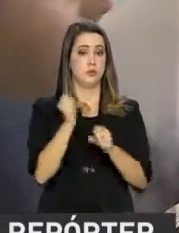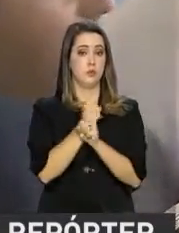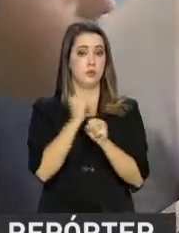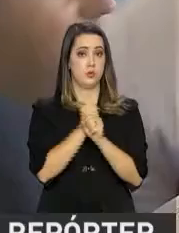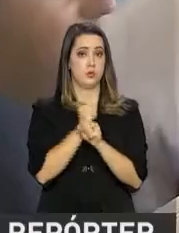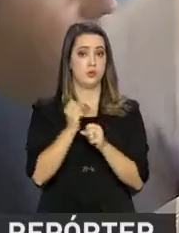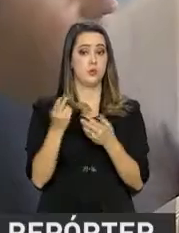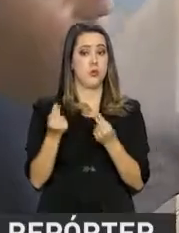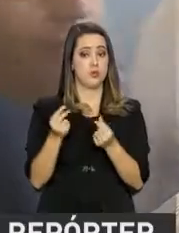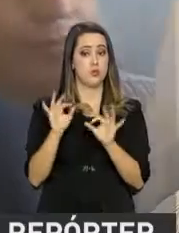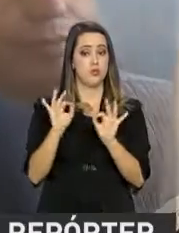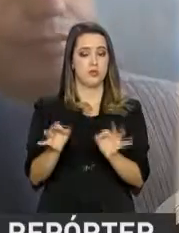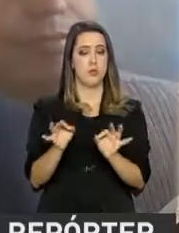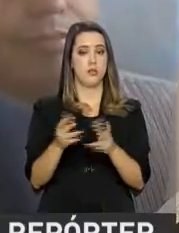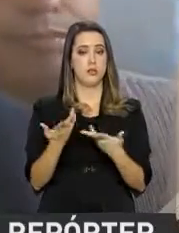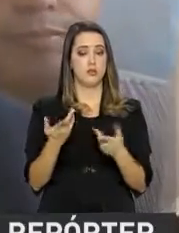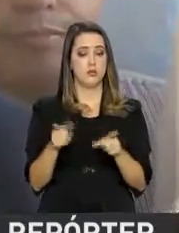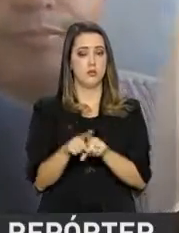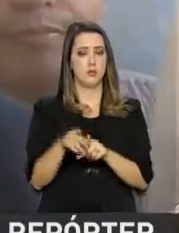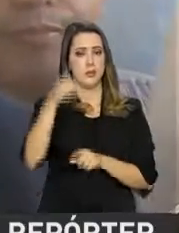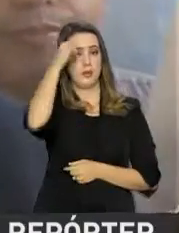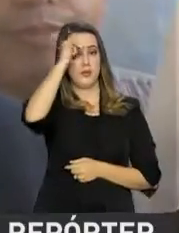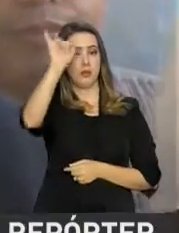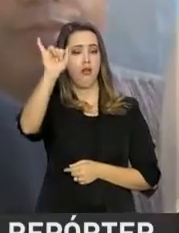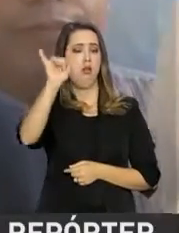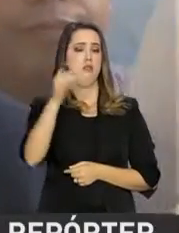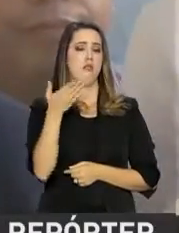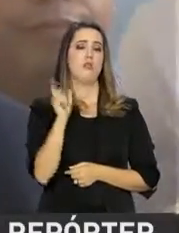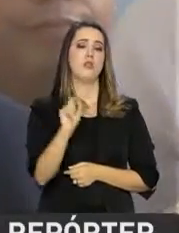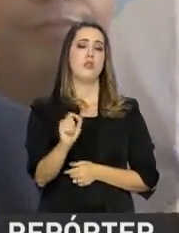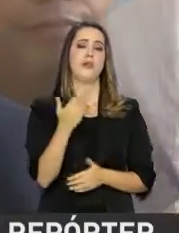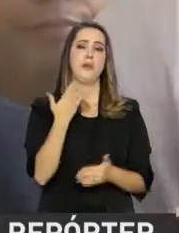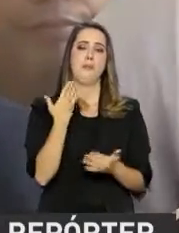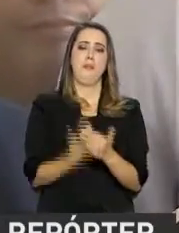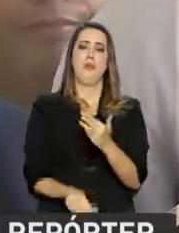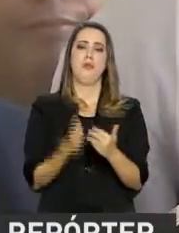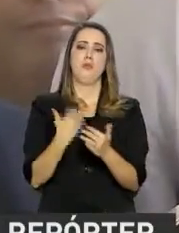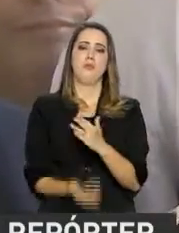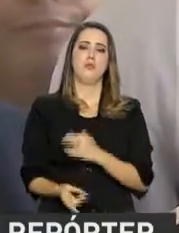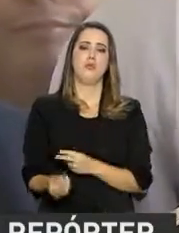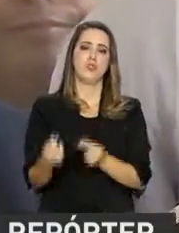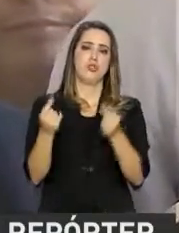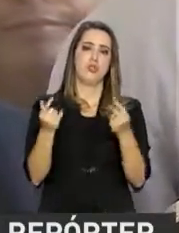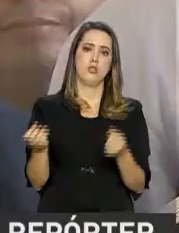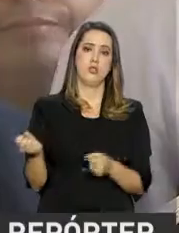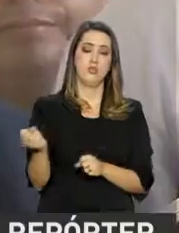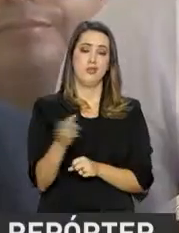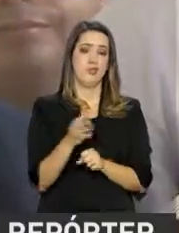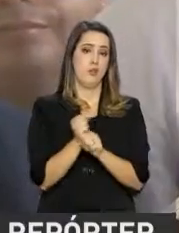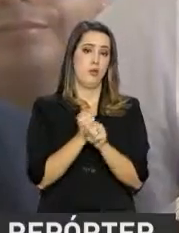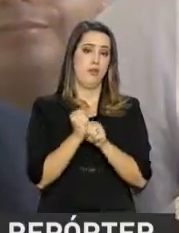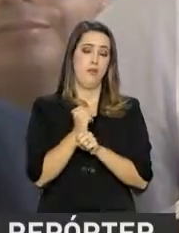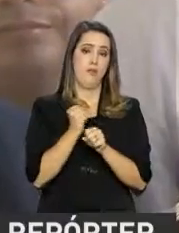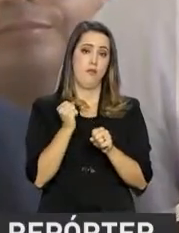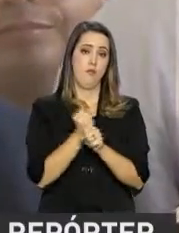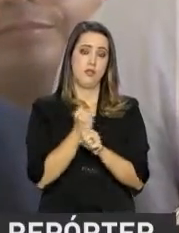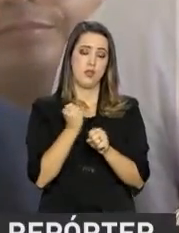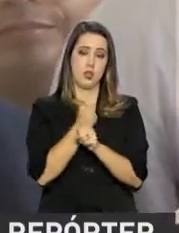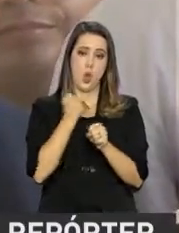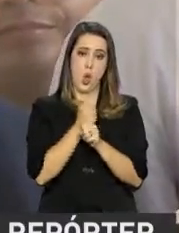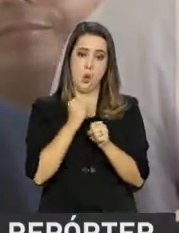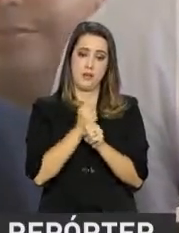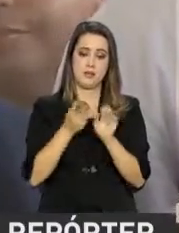já feito como também evitar é que se gastasse muito mais em obras e fico por terem ficado